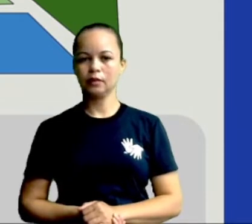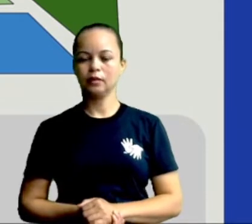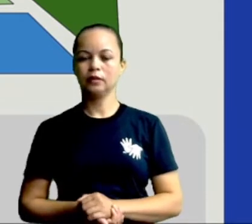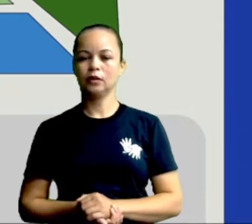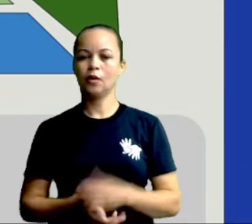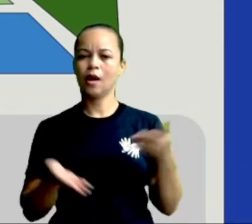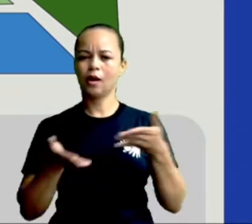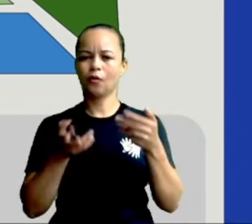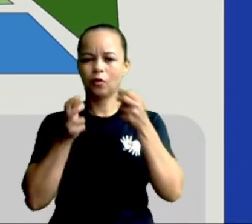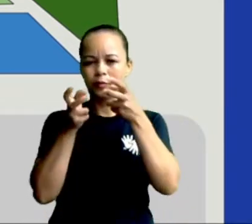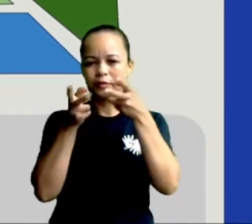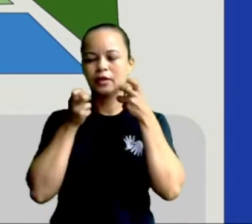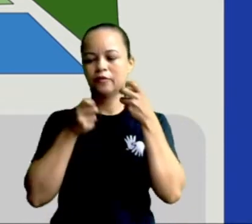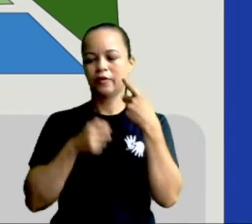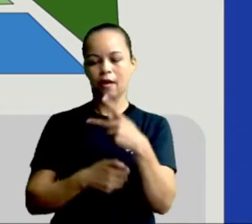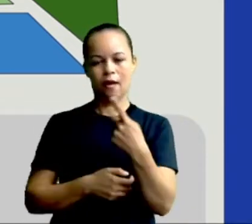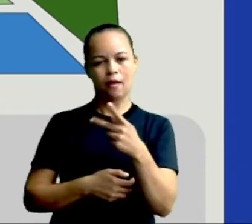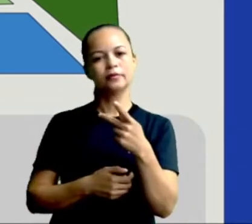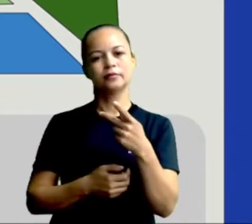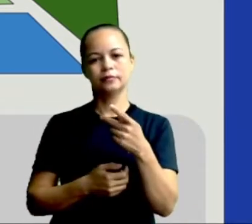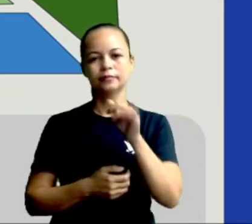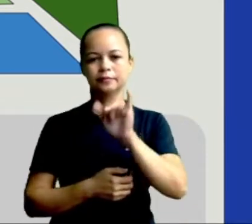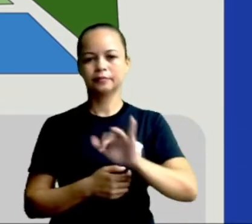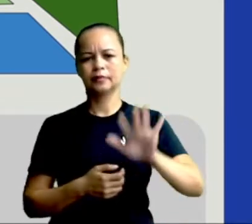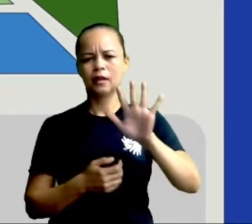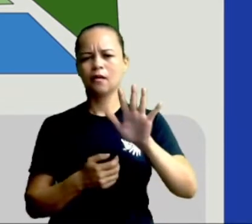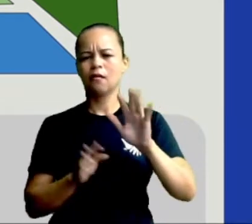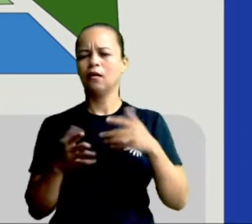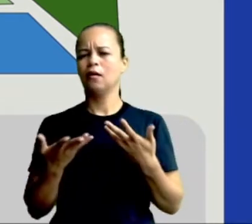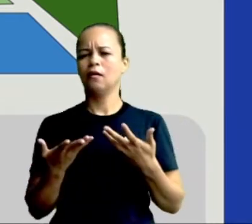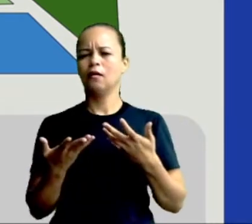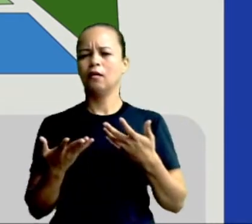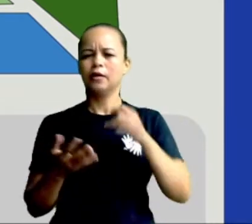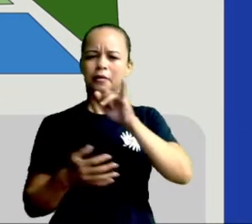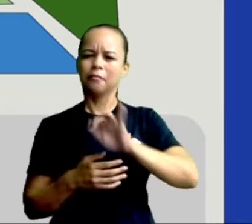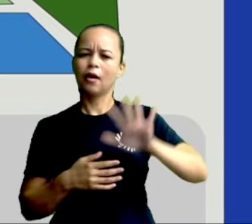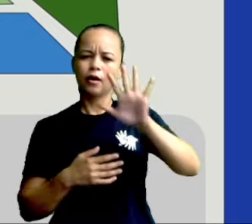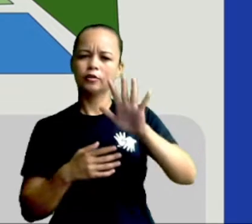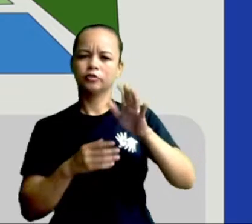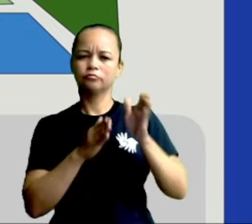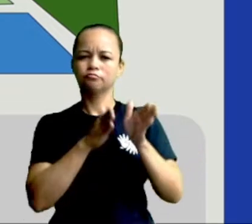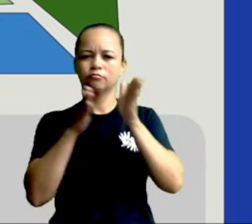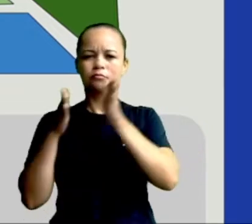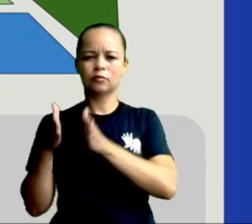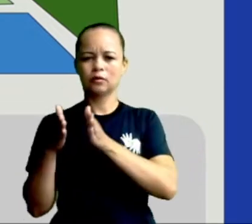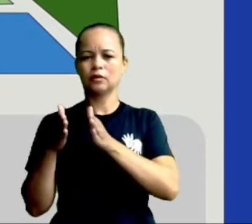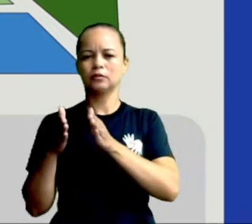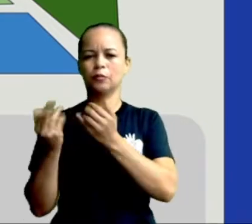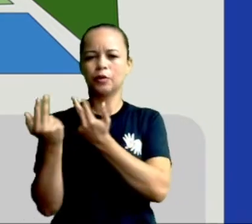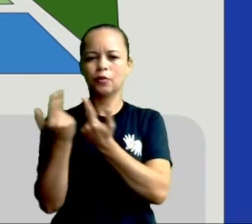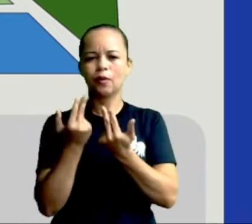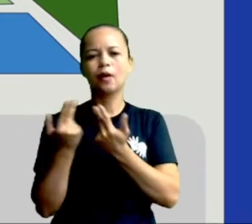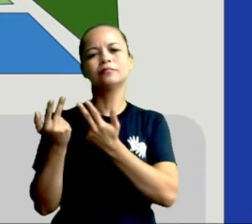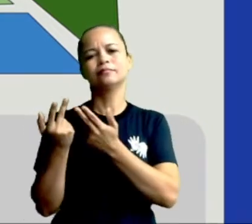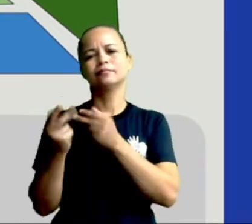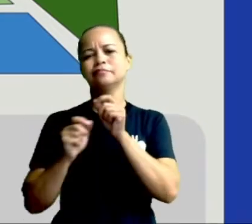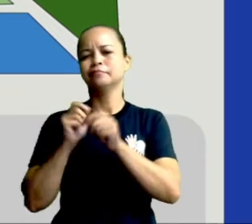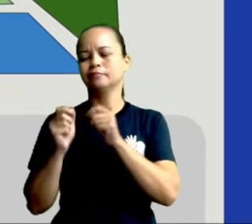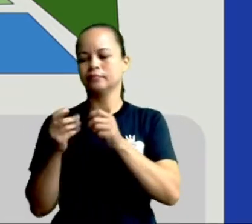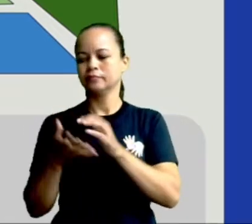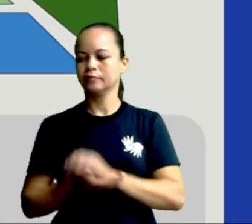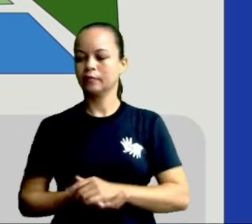essa situação, né? Qual das imagens ao lado são iguais? Isso aí a gente tem o quê?